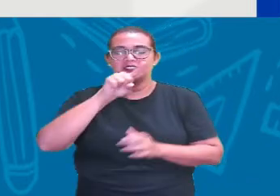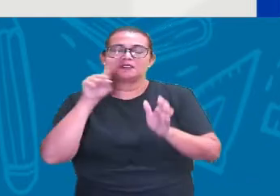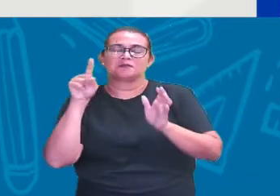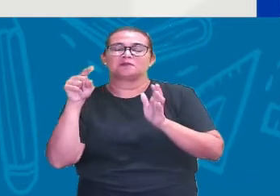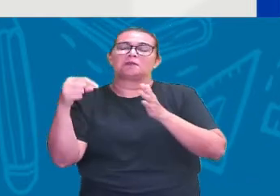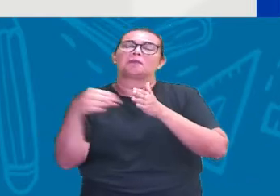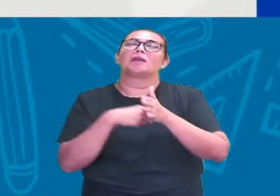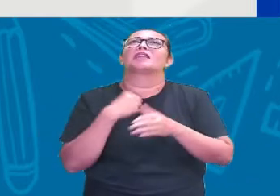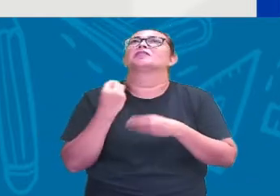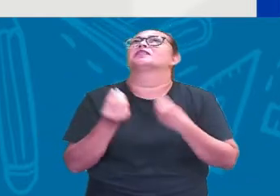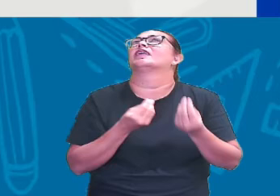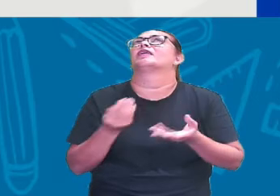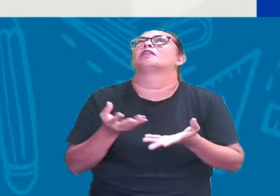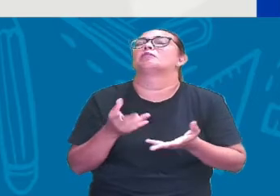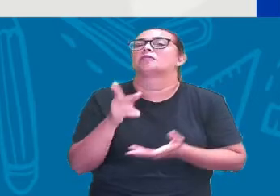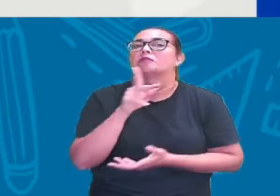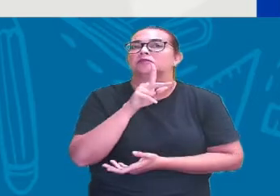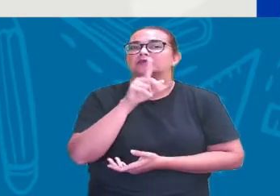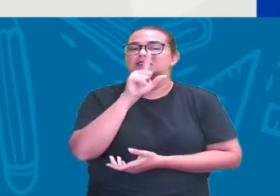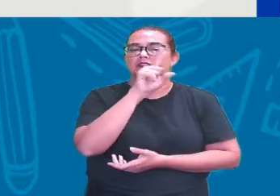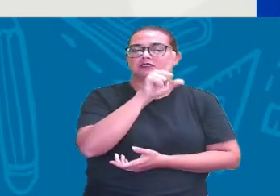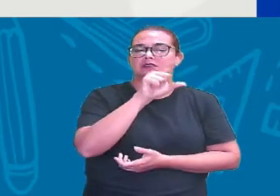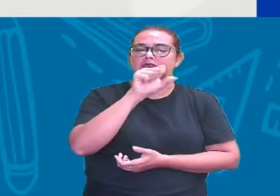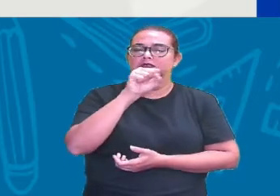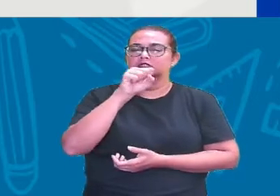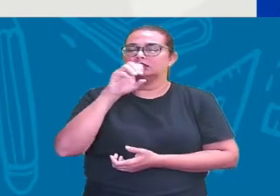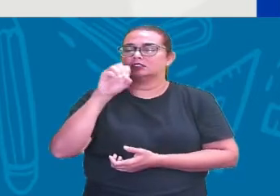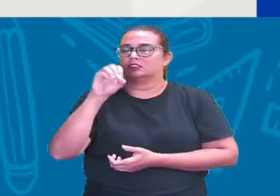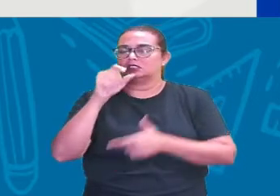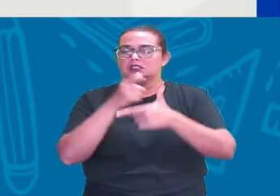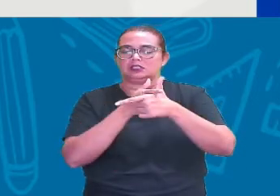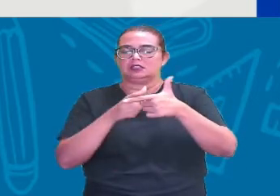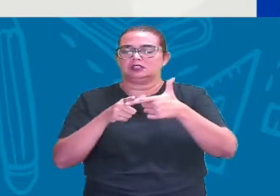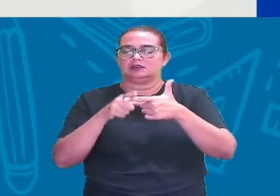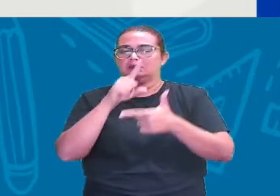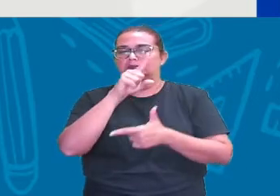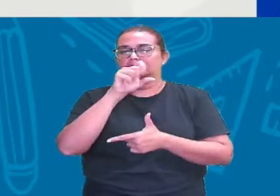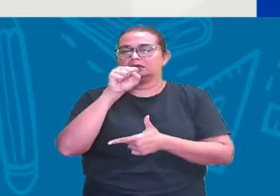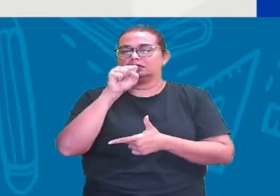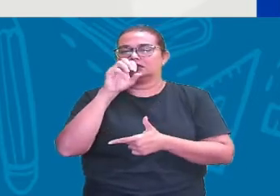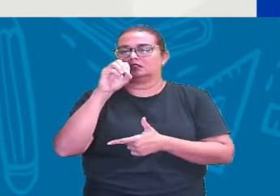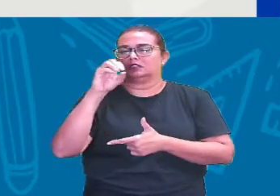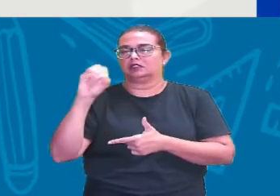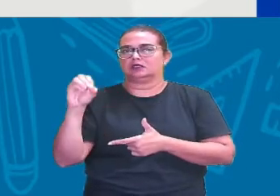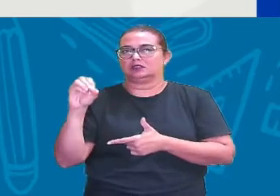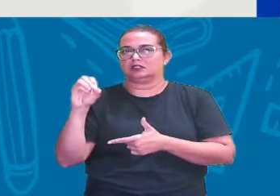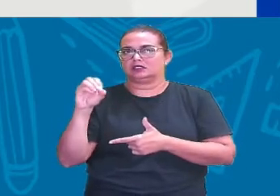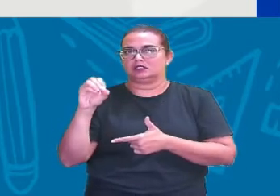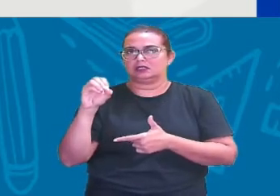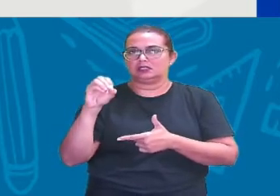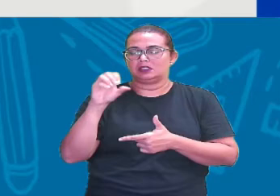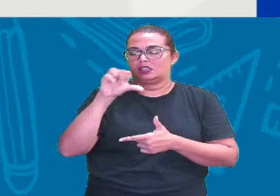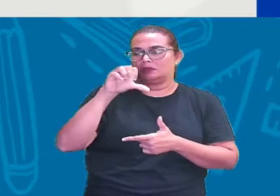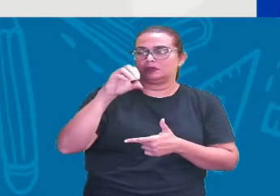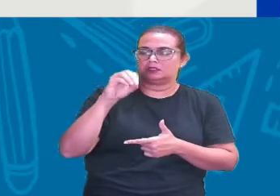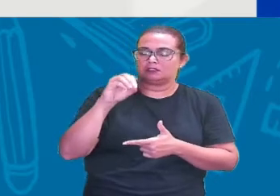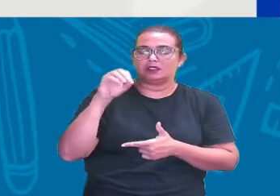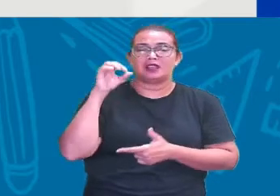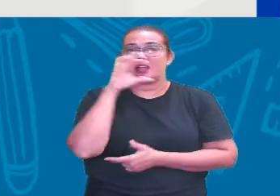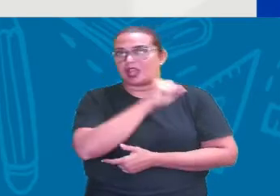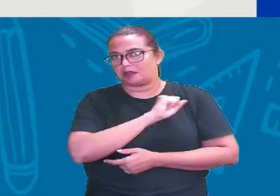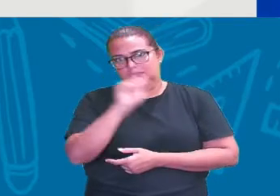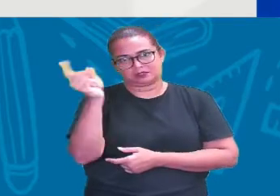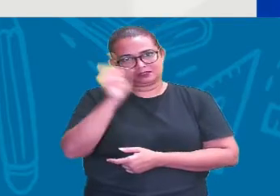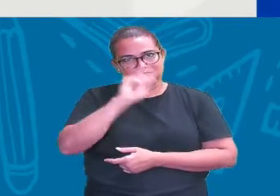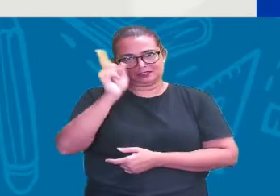180 logo por 180? Posso dividir por 90? Se torna mais rápido.